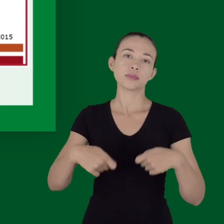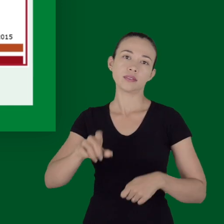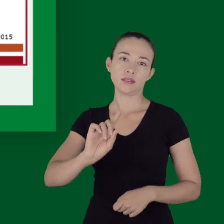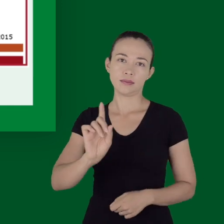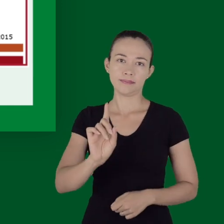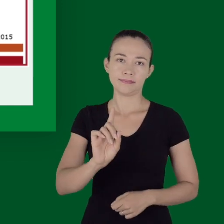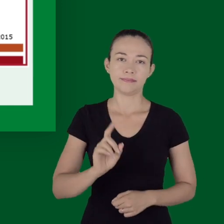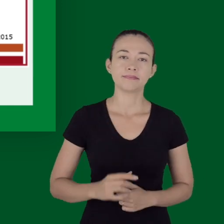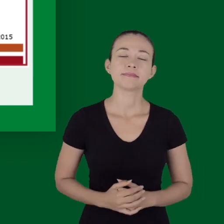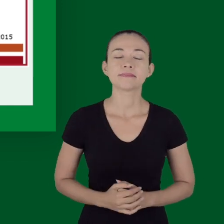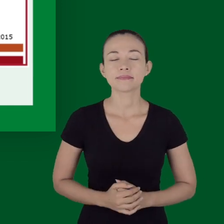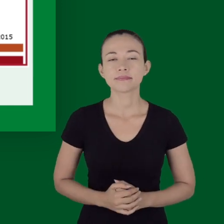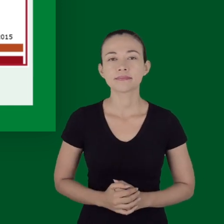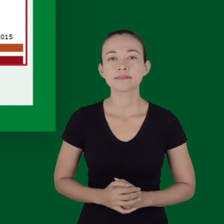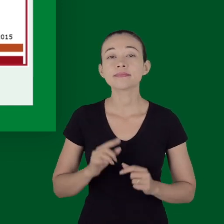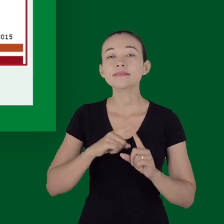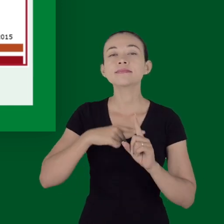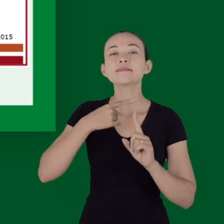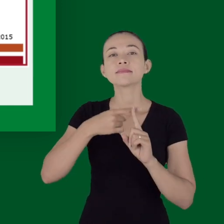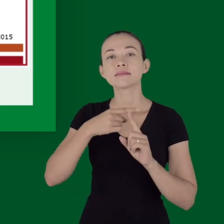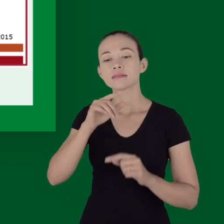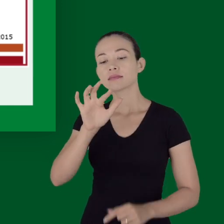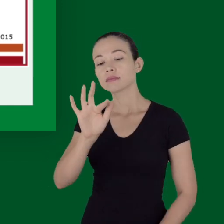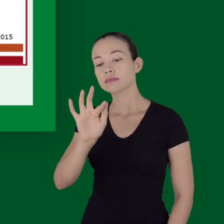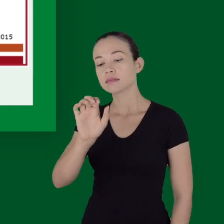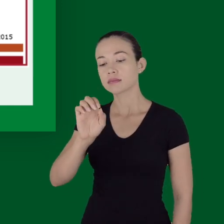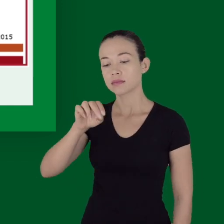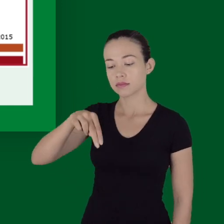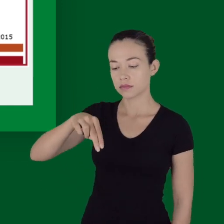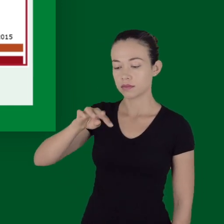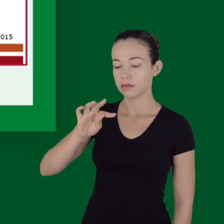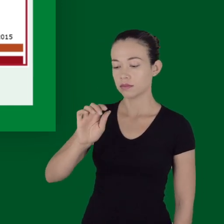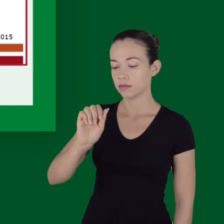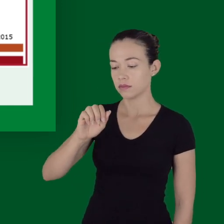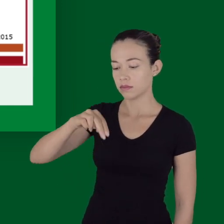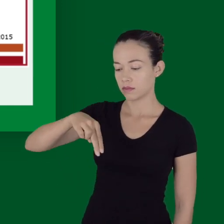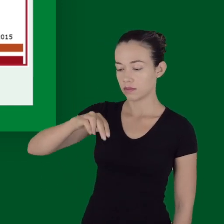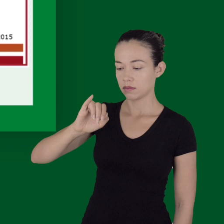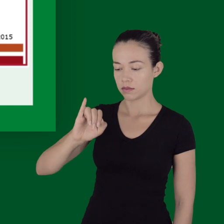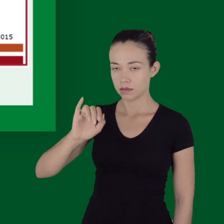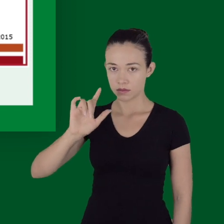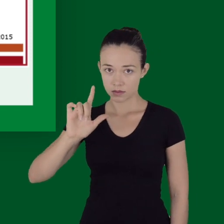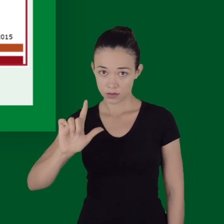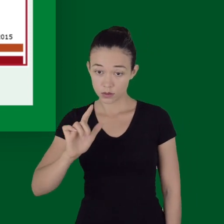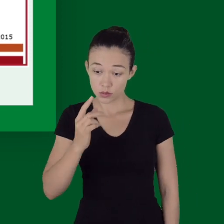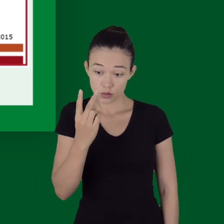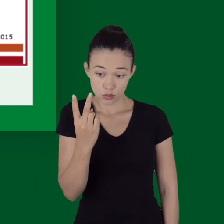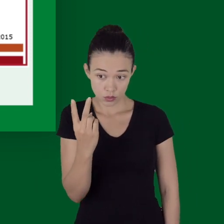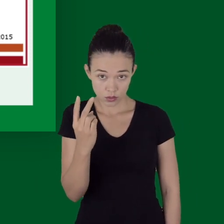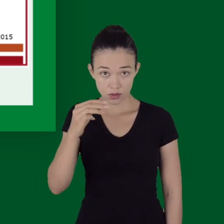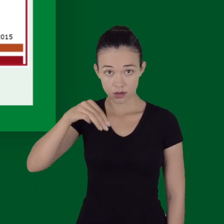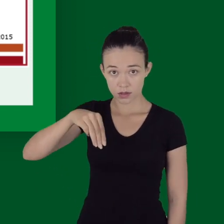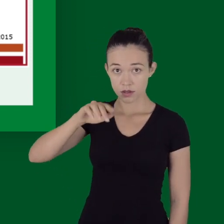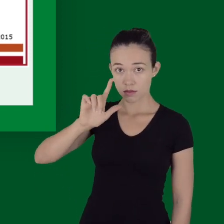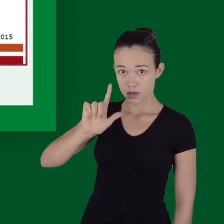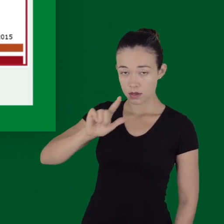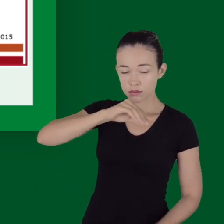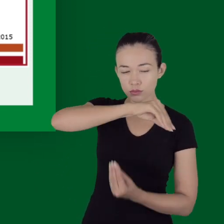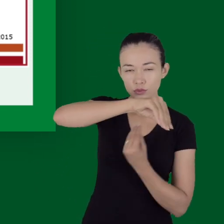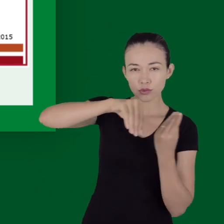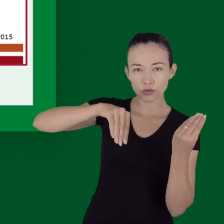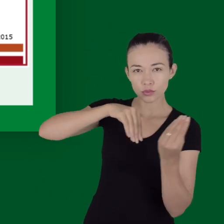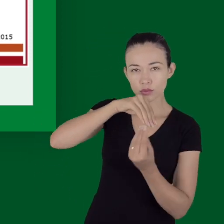de intubação. E o Fentanil, que a gente dilui 2 ml para 8 e faz aos pouquinhos também, de 2 em